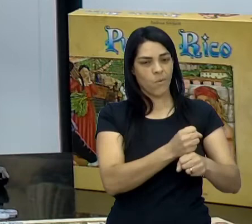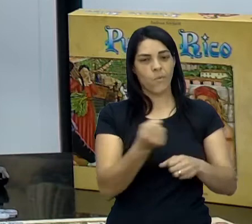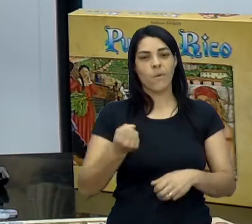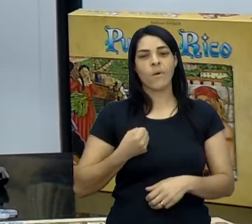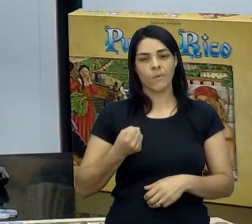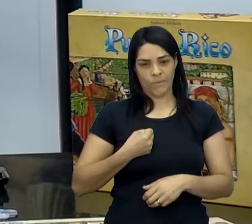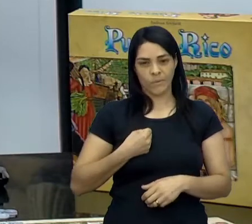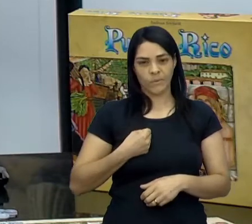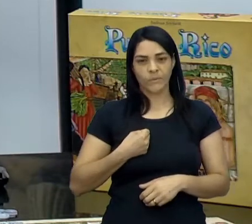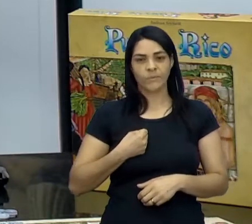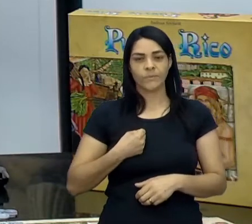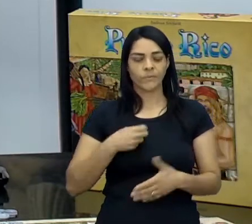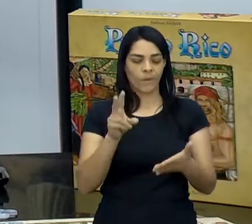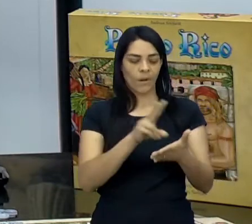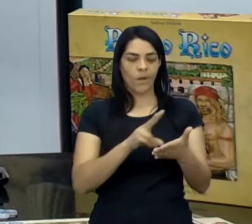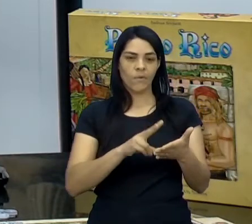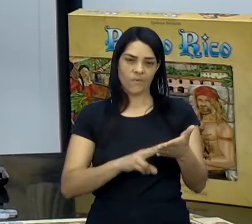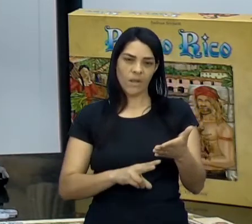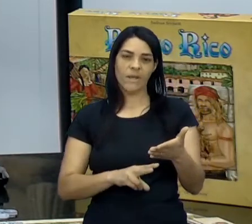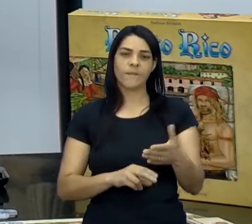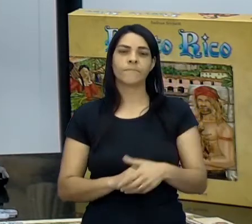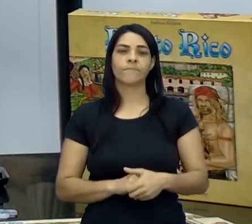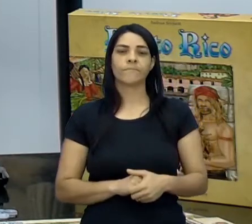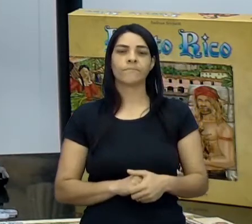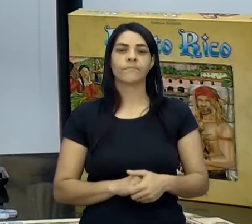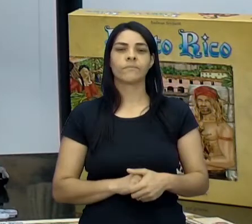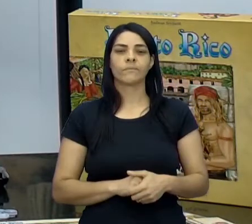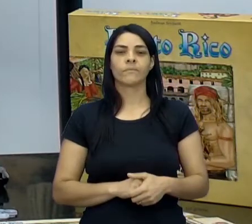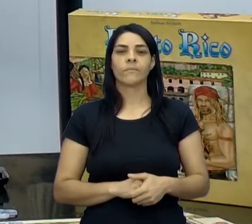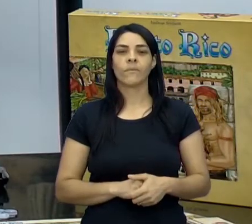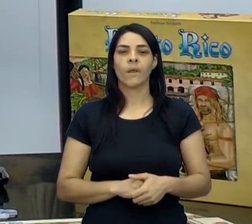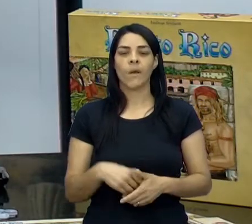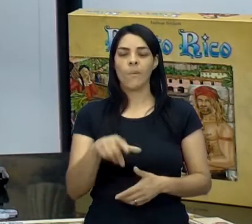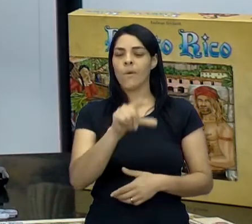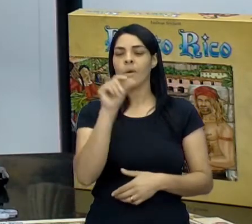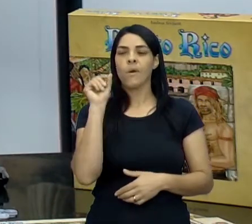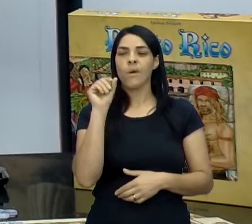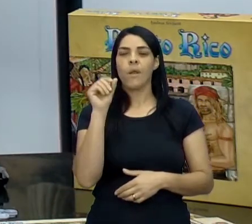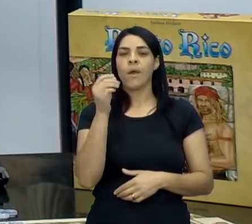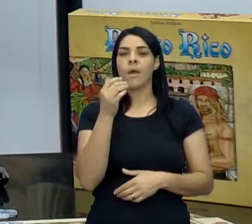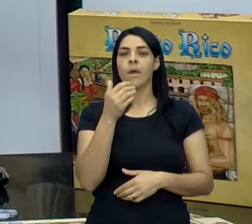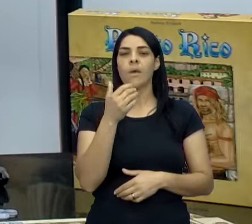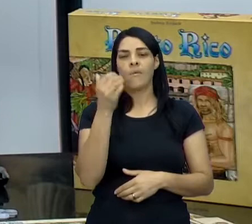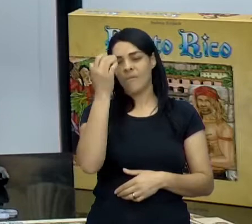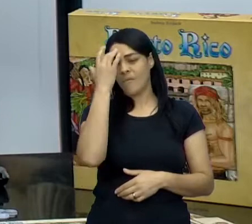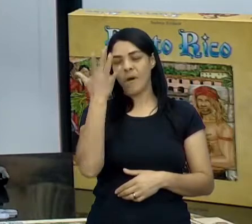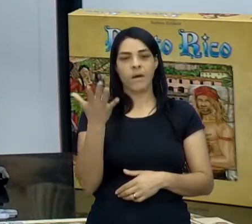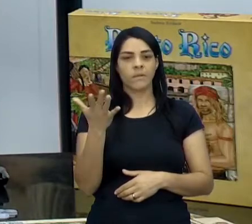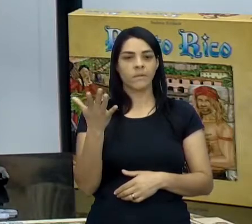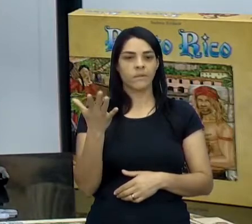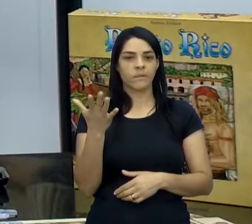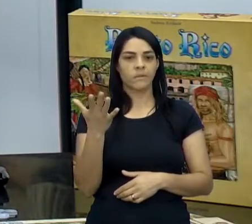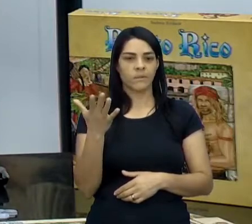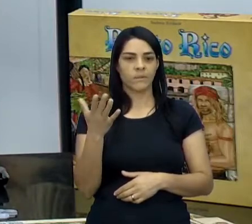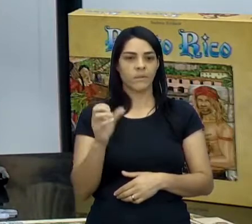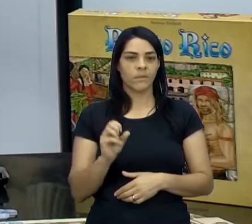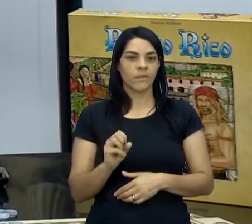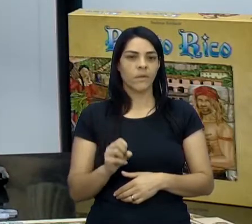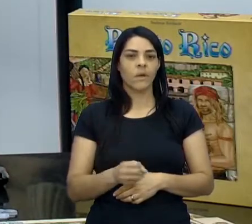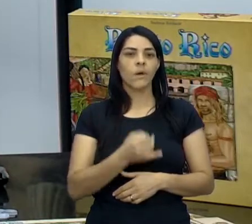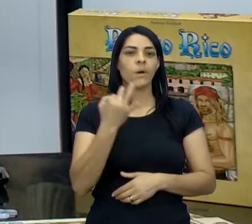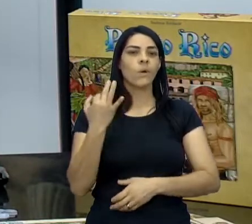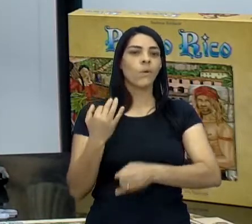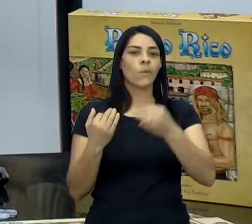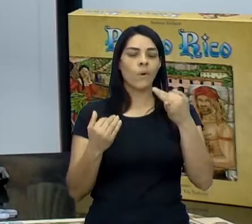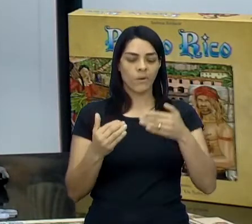só para vocês terem uma noção. Deixa eu pegar o mais fácil. Pastos. Então, quantos pastos você vai ter na sua